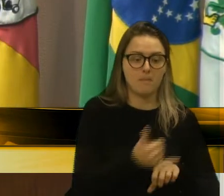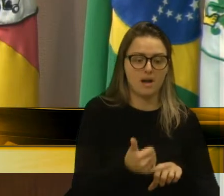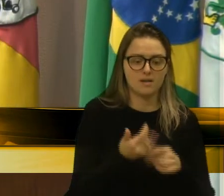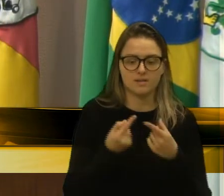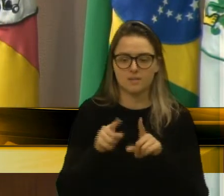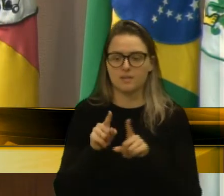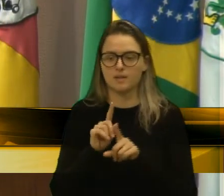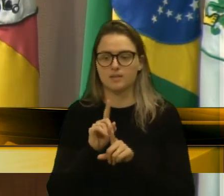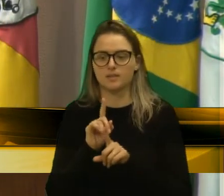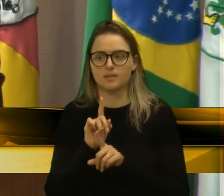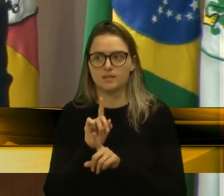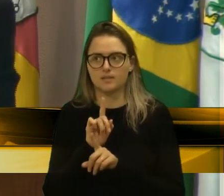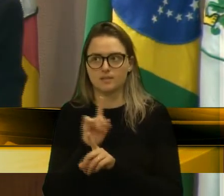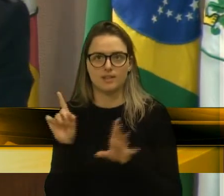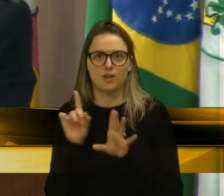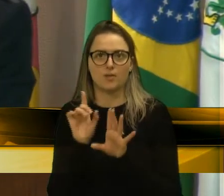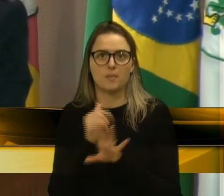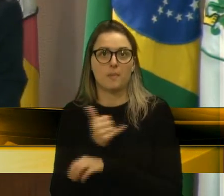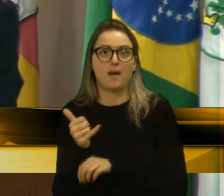passa. Né?